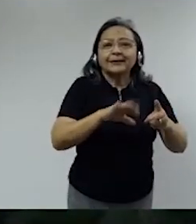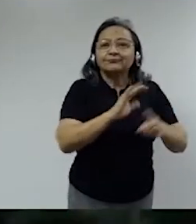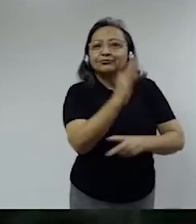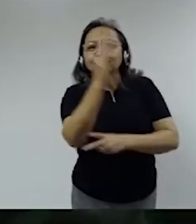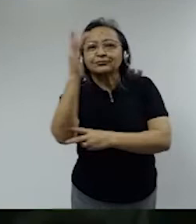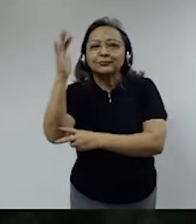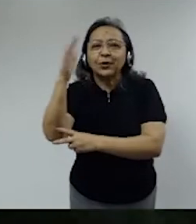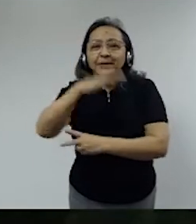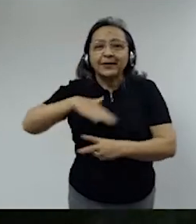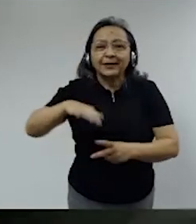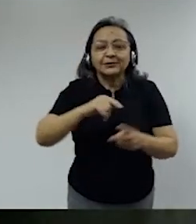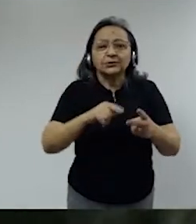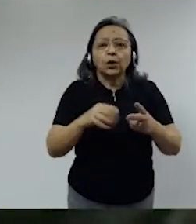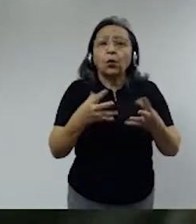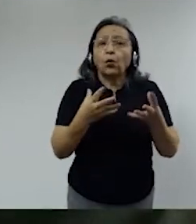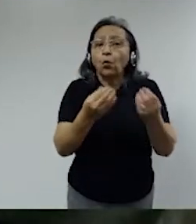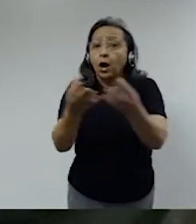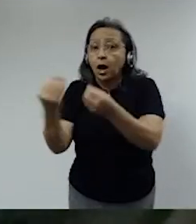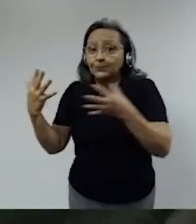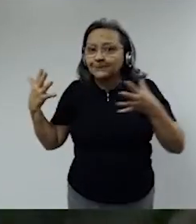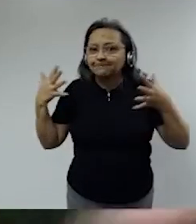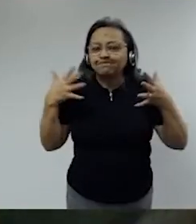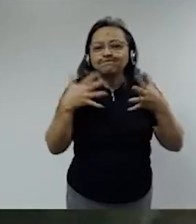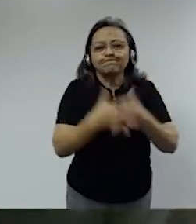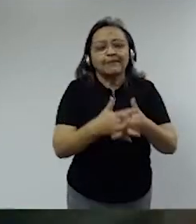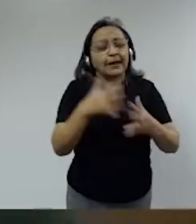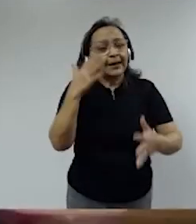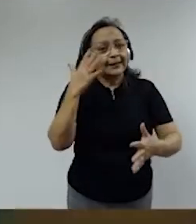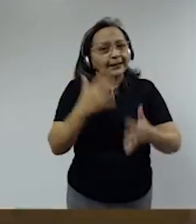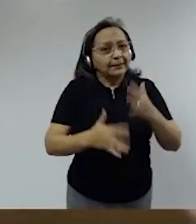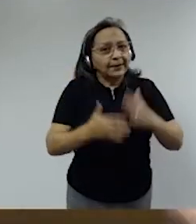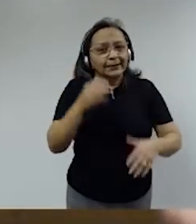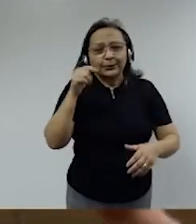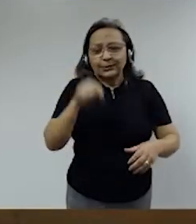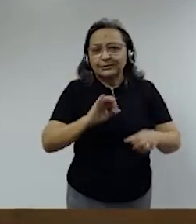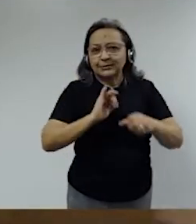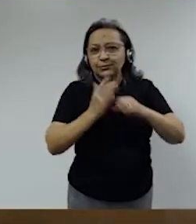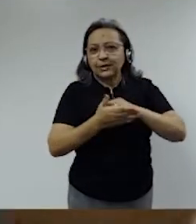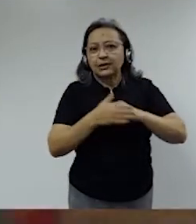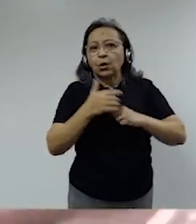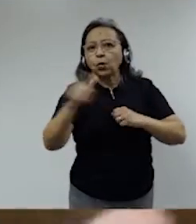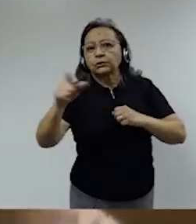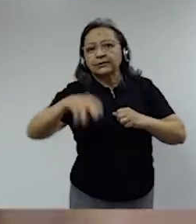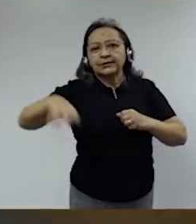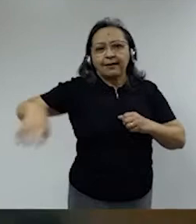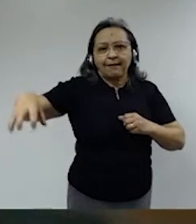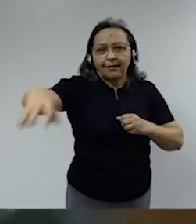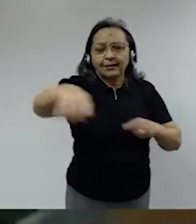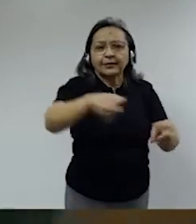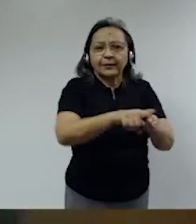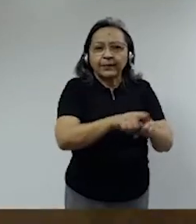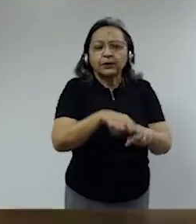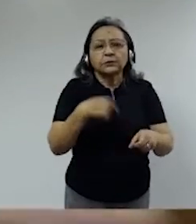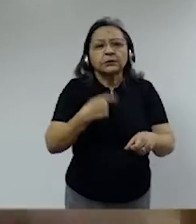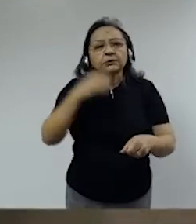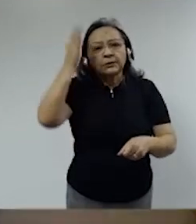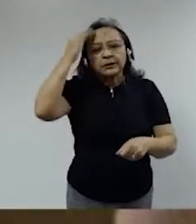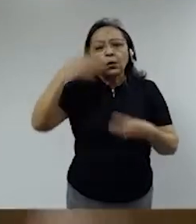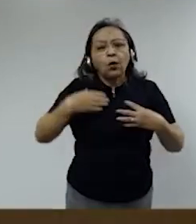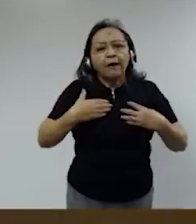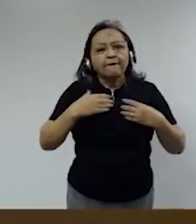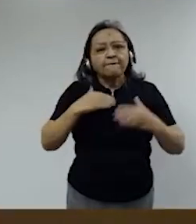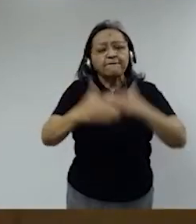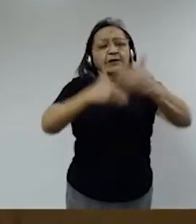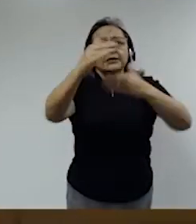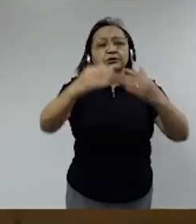ambiente, né? Quantos impactos tem essa doença em outras áreas? A gente precisa também do avanço tecnológico, da